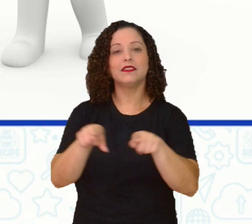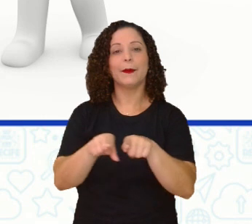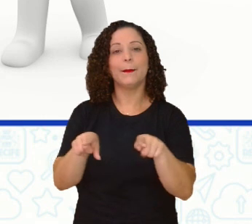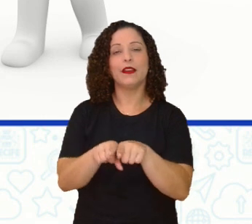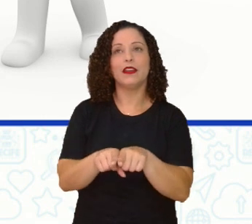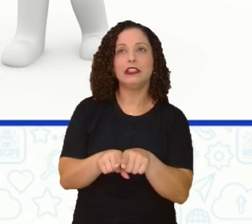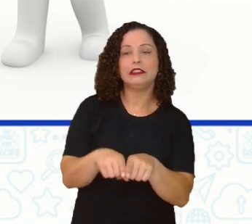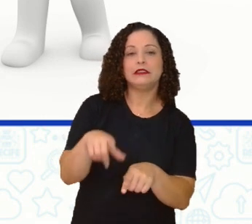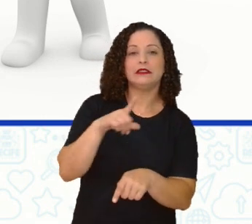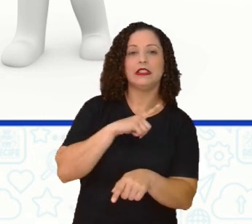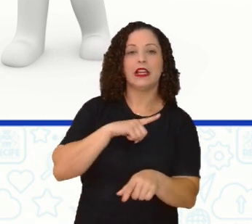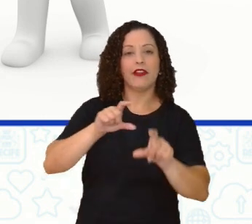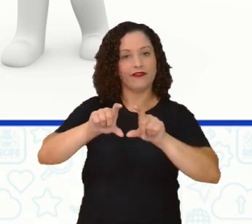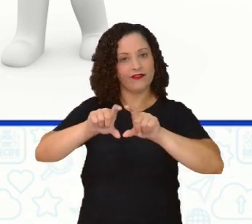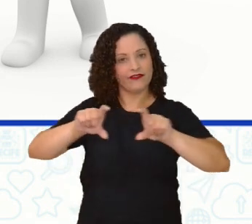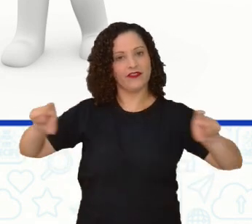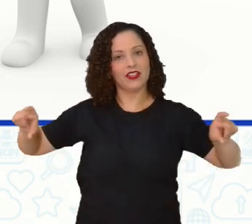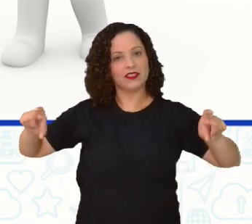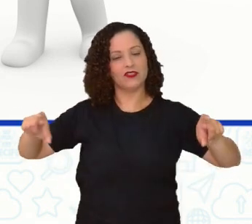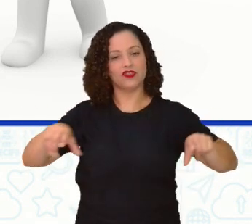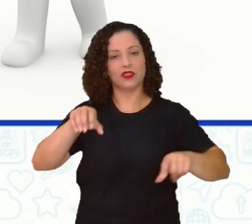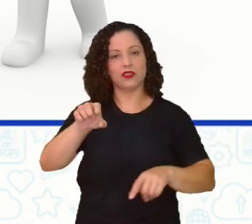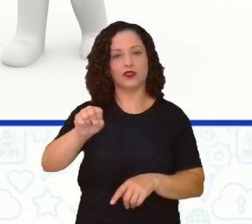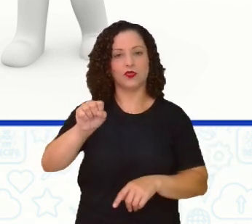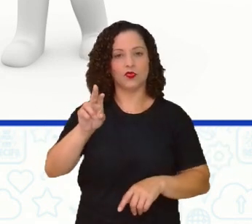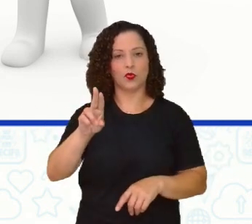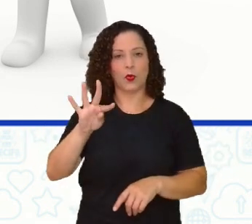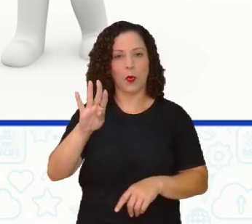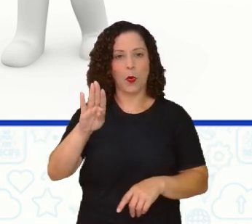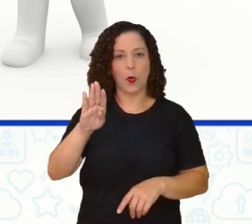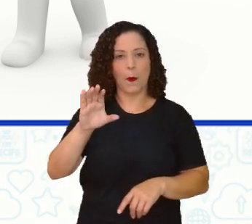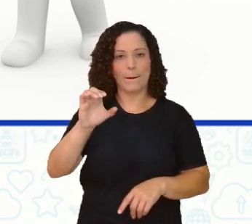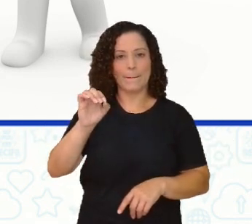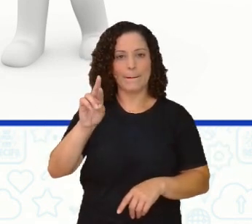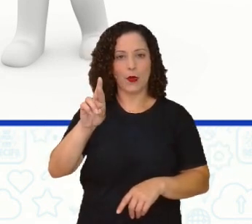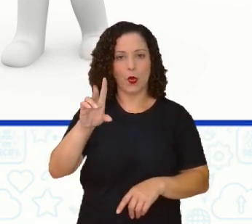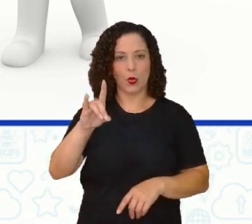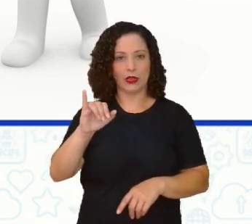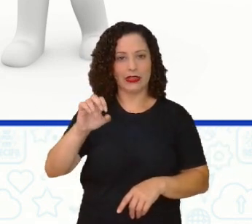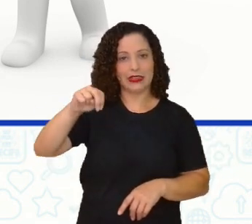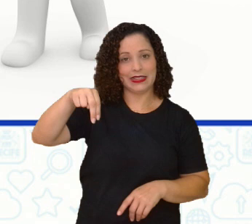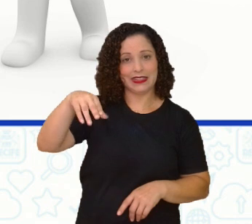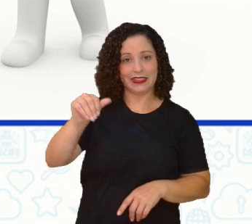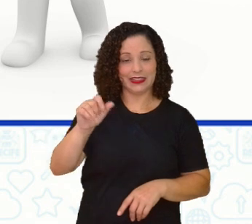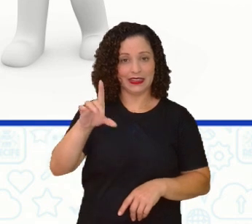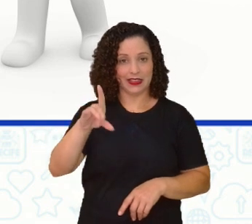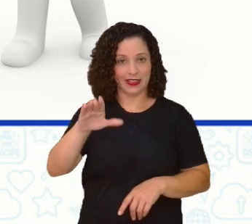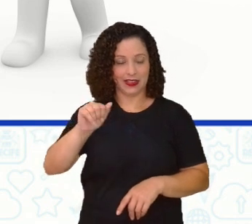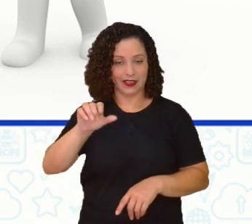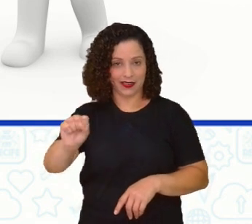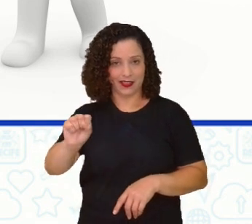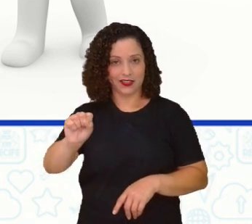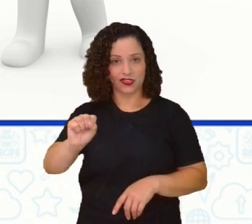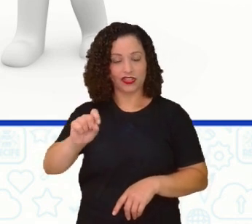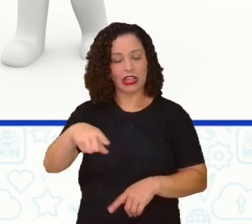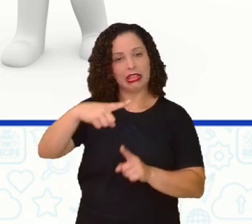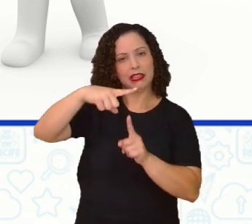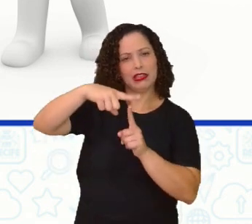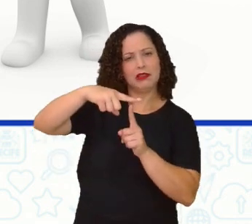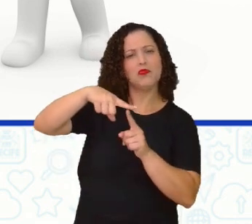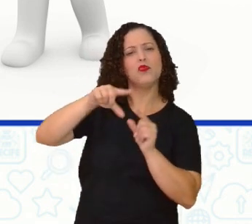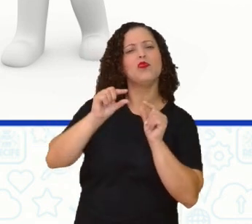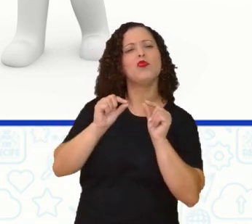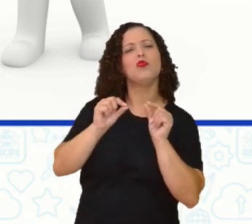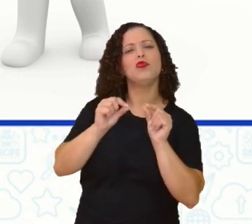as orações subordinadas, não é? E aí é a oração subordinada adverbial. Então, se eu estou trabalhando com